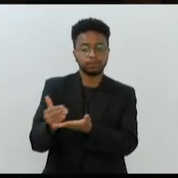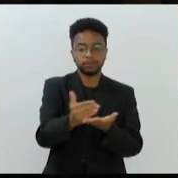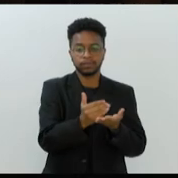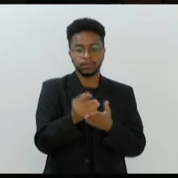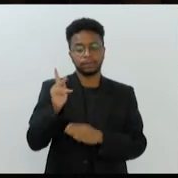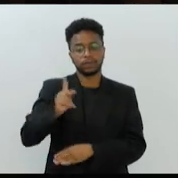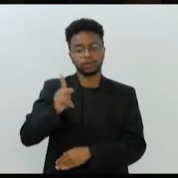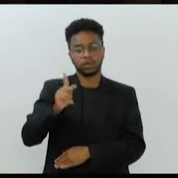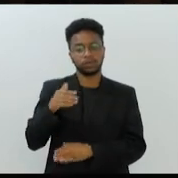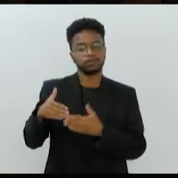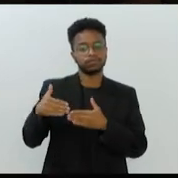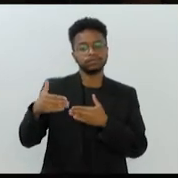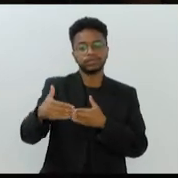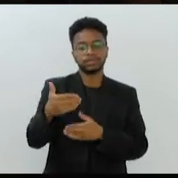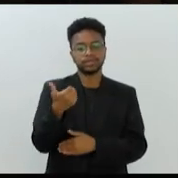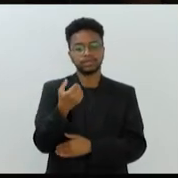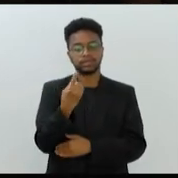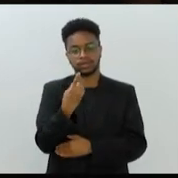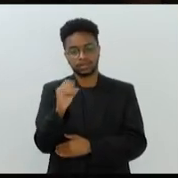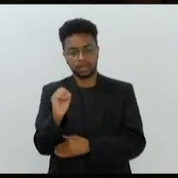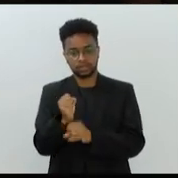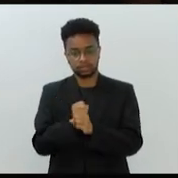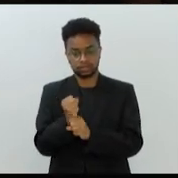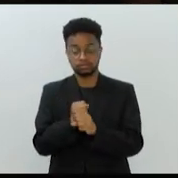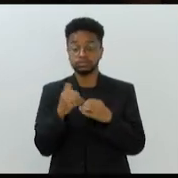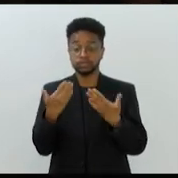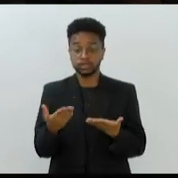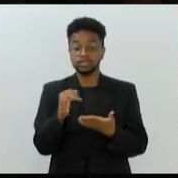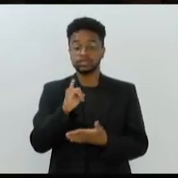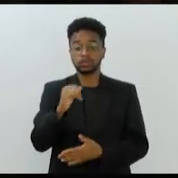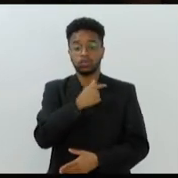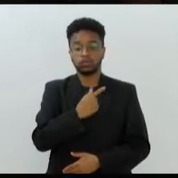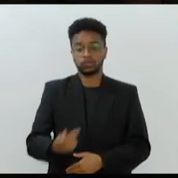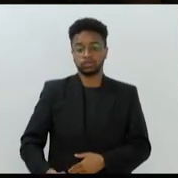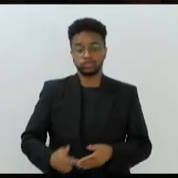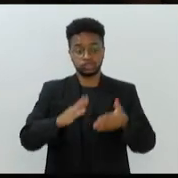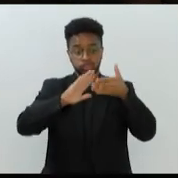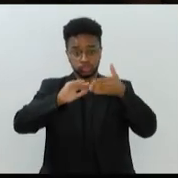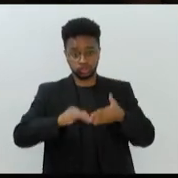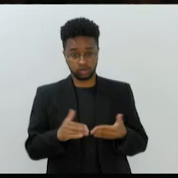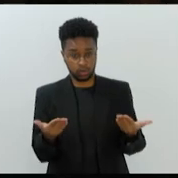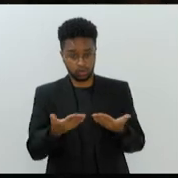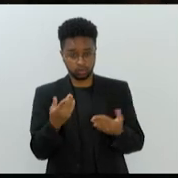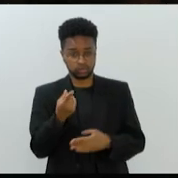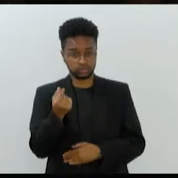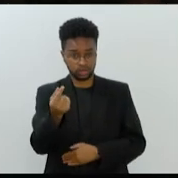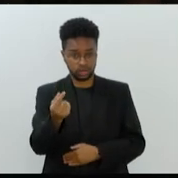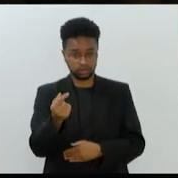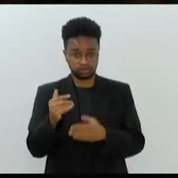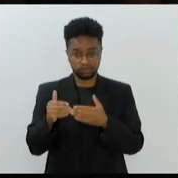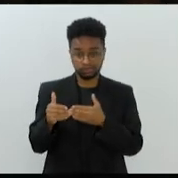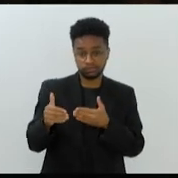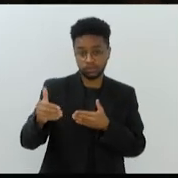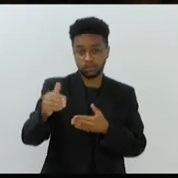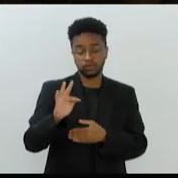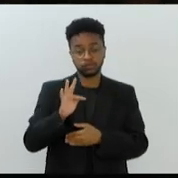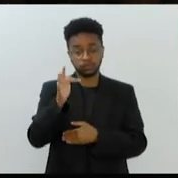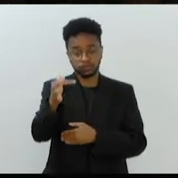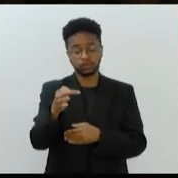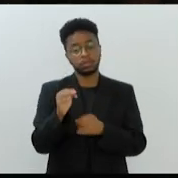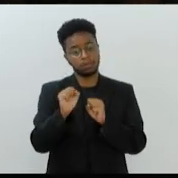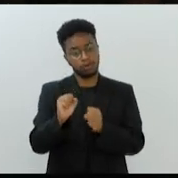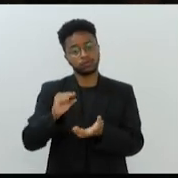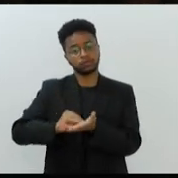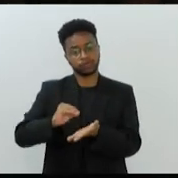anos. Então, se o governo tira o dinheiro hoje, ali na frente, pode faltar,